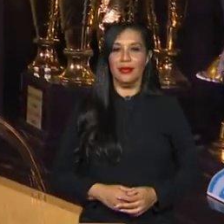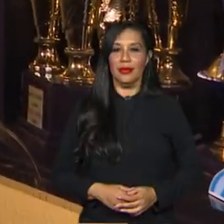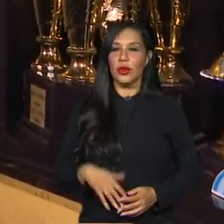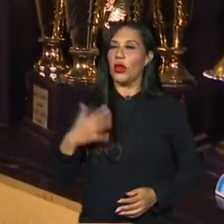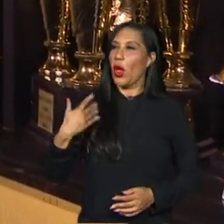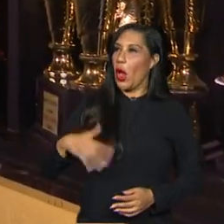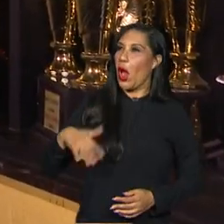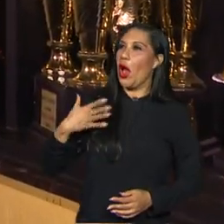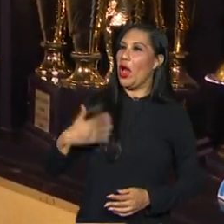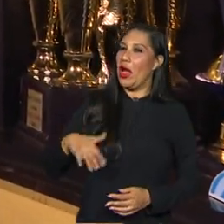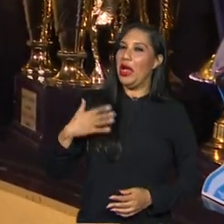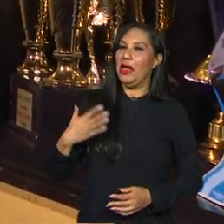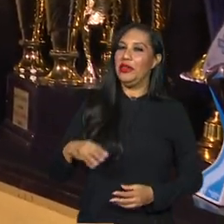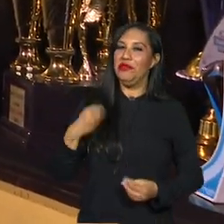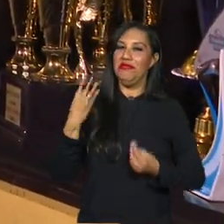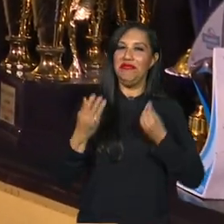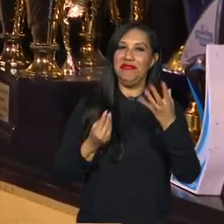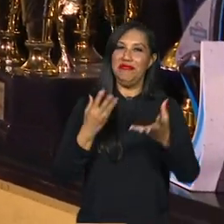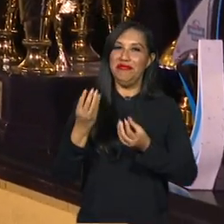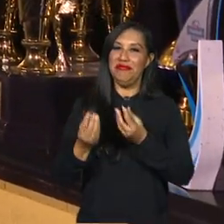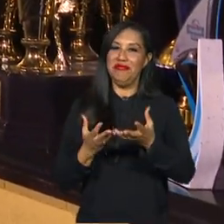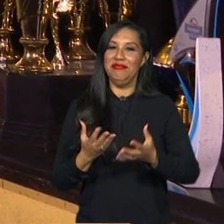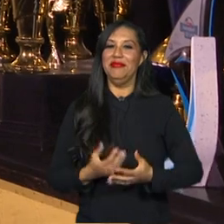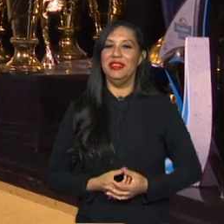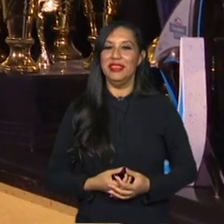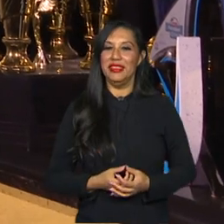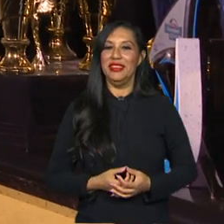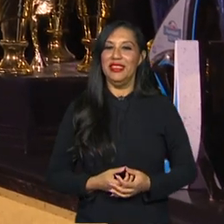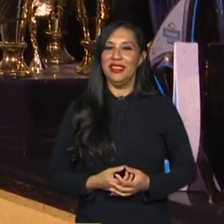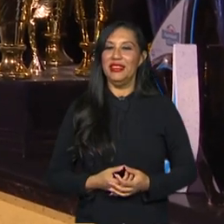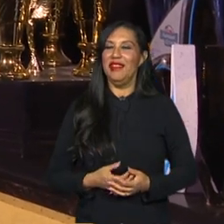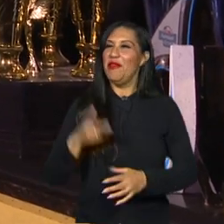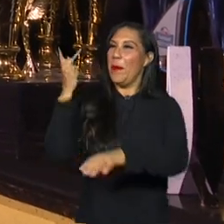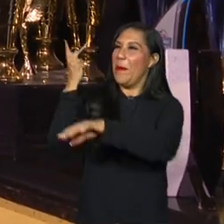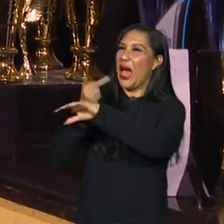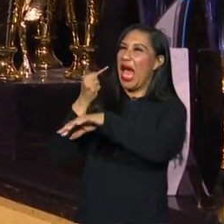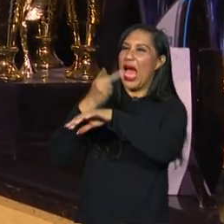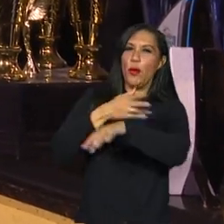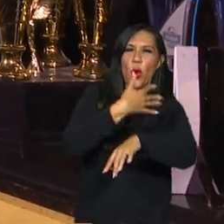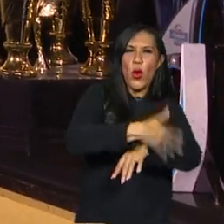Nossa, a doação que foi feita para isso aí. Muito treino,